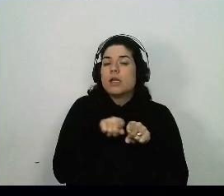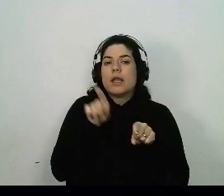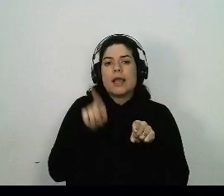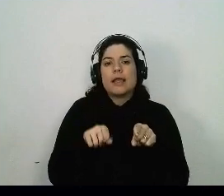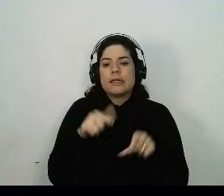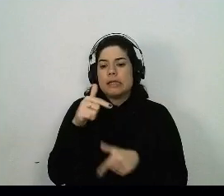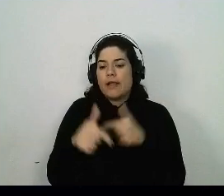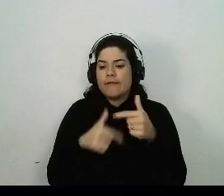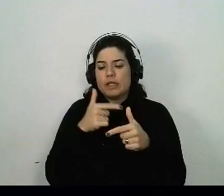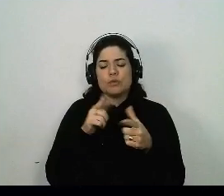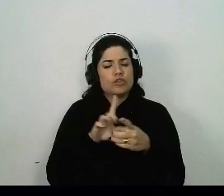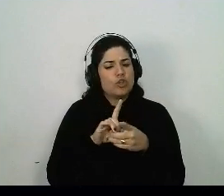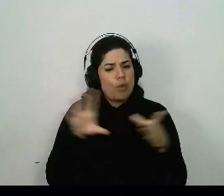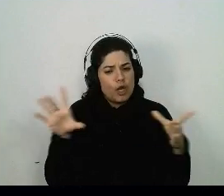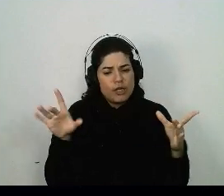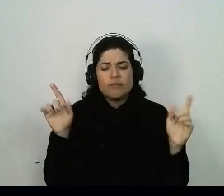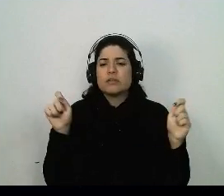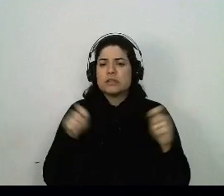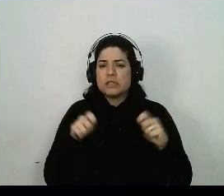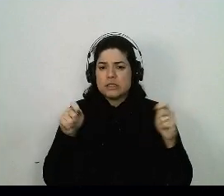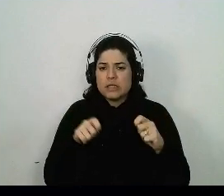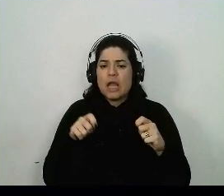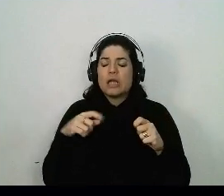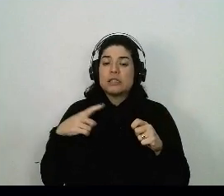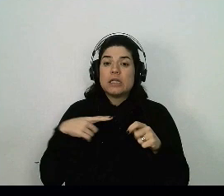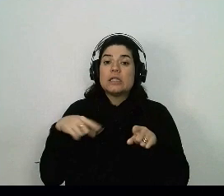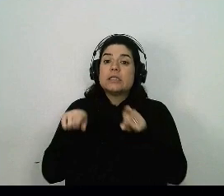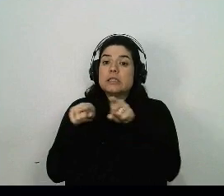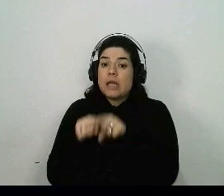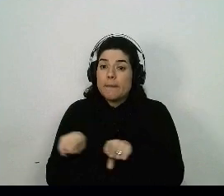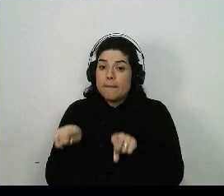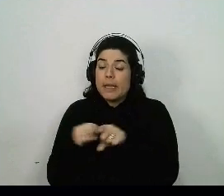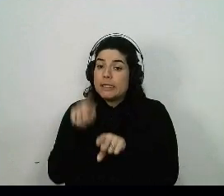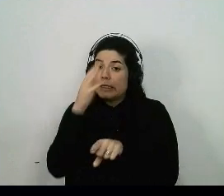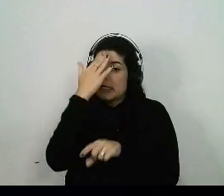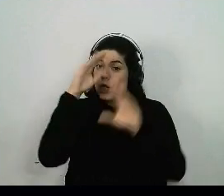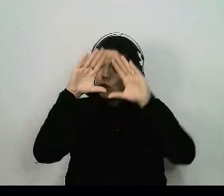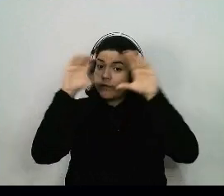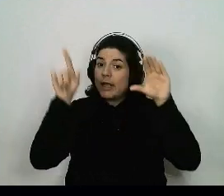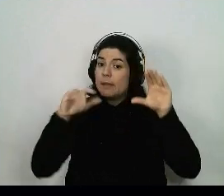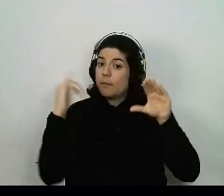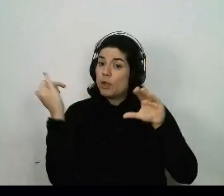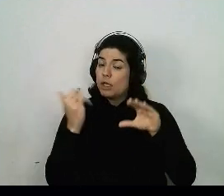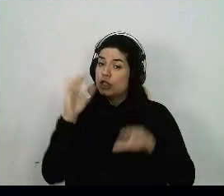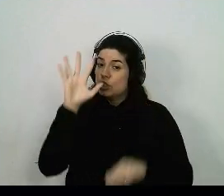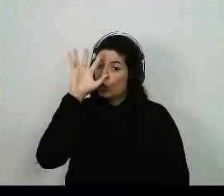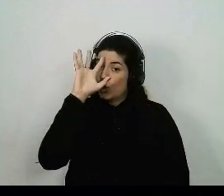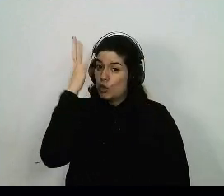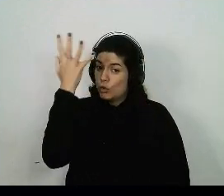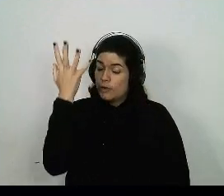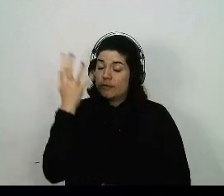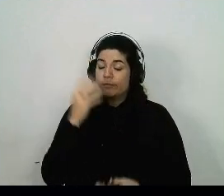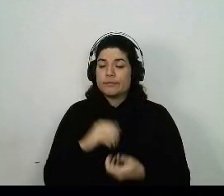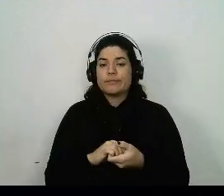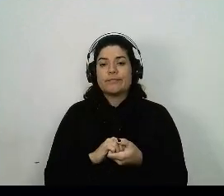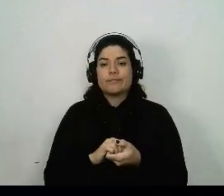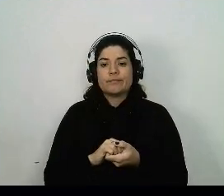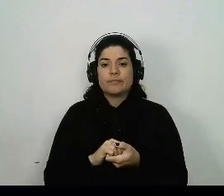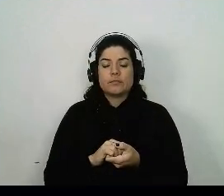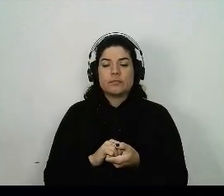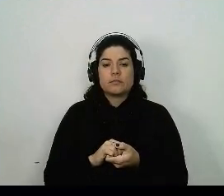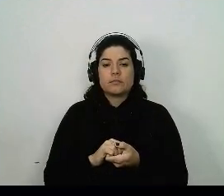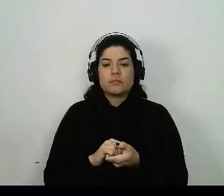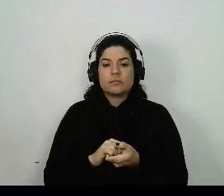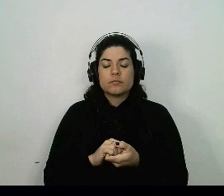serviços, como também entender que a nuvem é um componente importante da nossa solução e que a gente precisa contar com isso